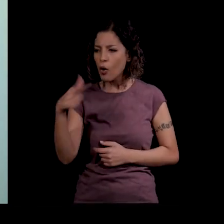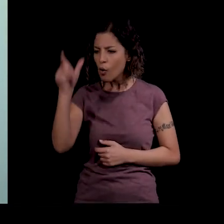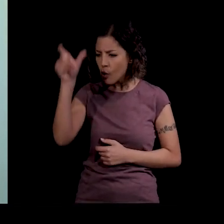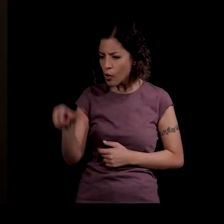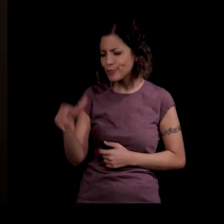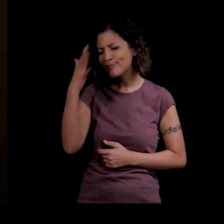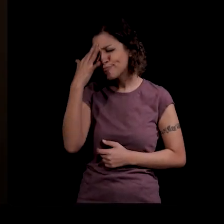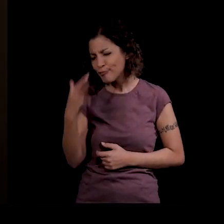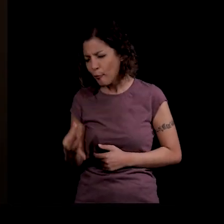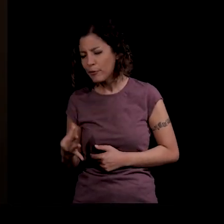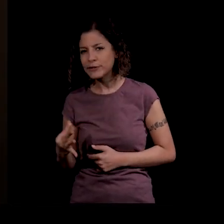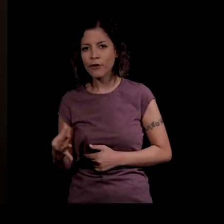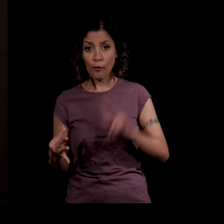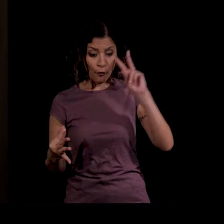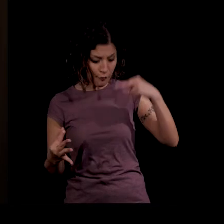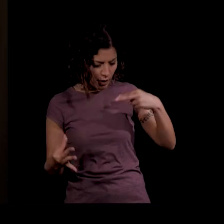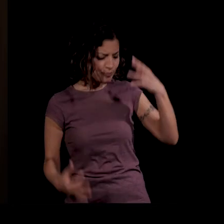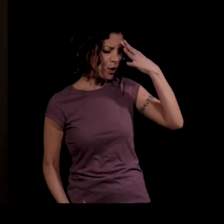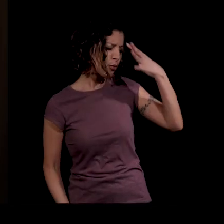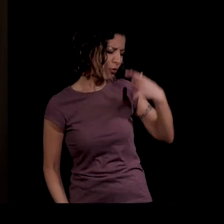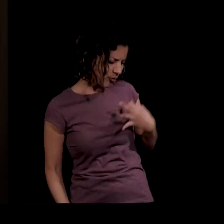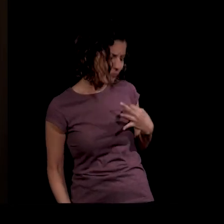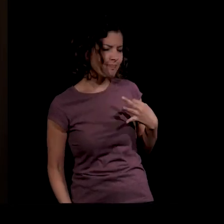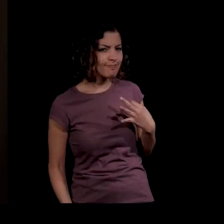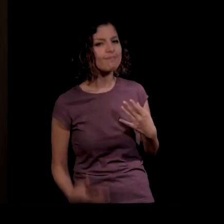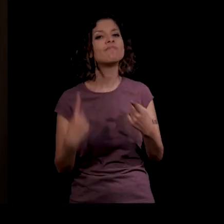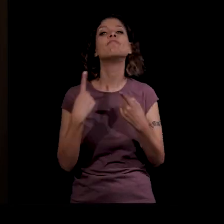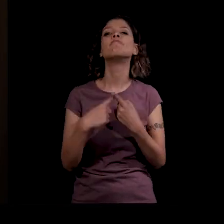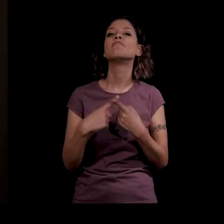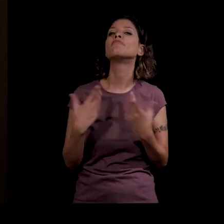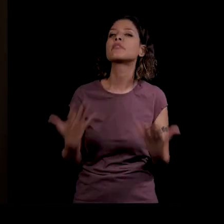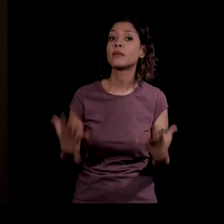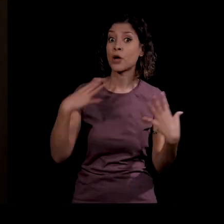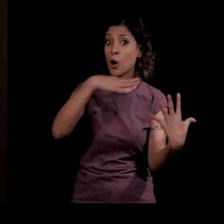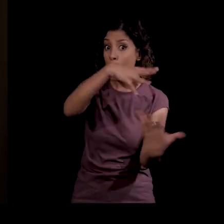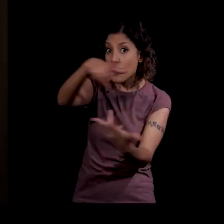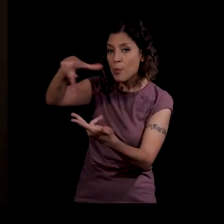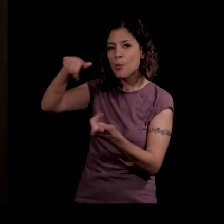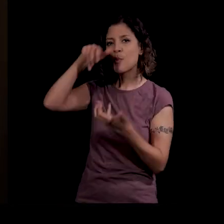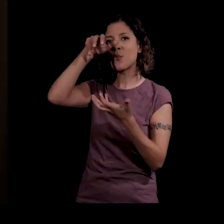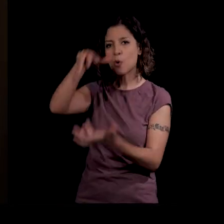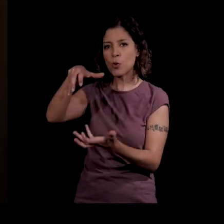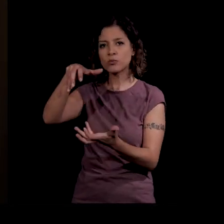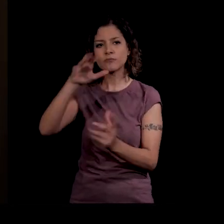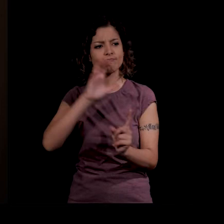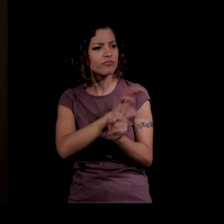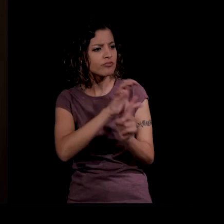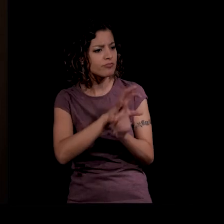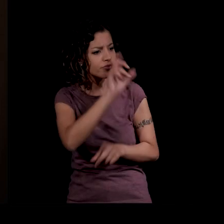mesmo, porque a gente vive num mundo que realmente ele transfere para os